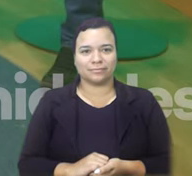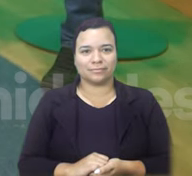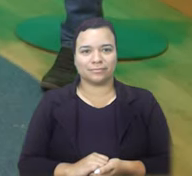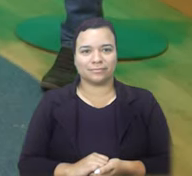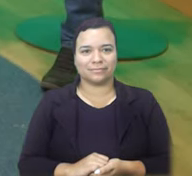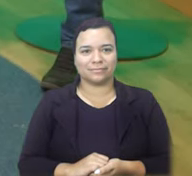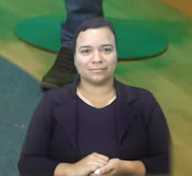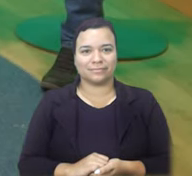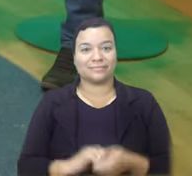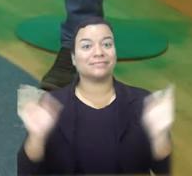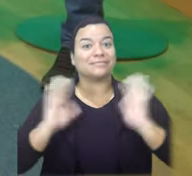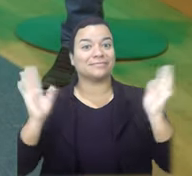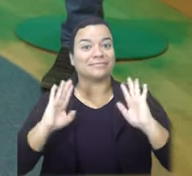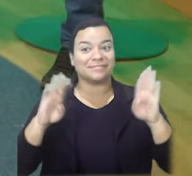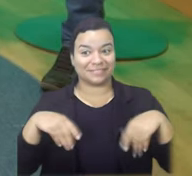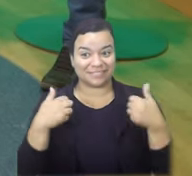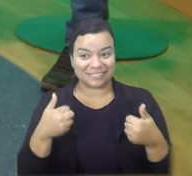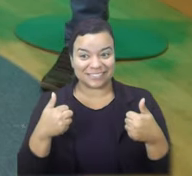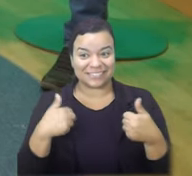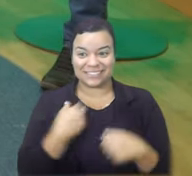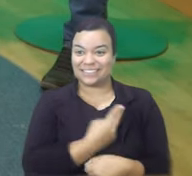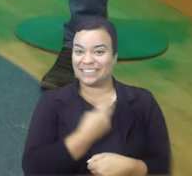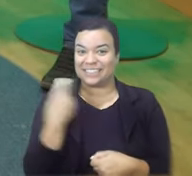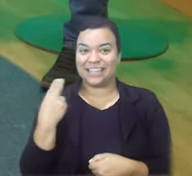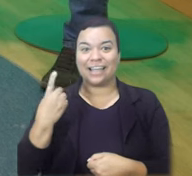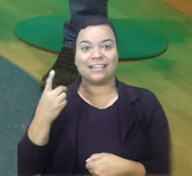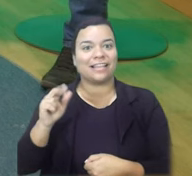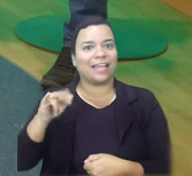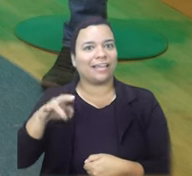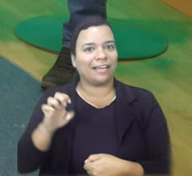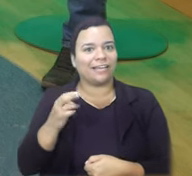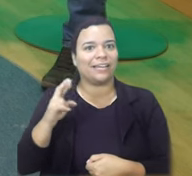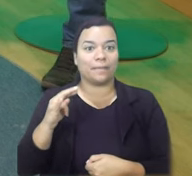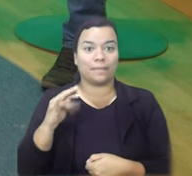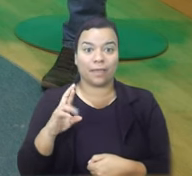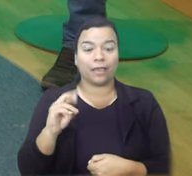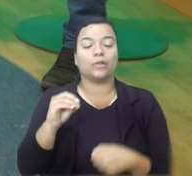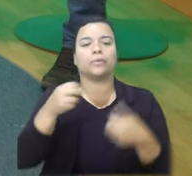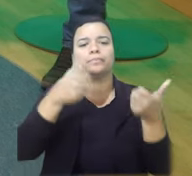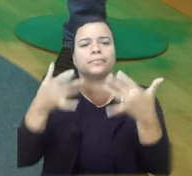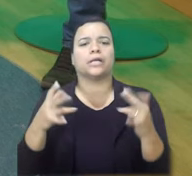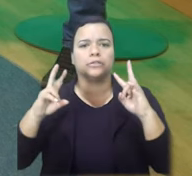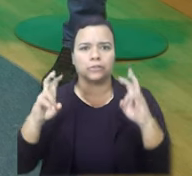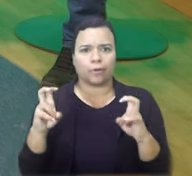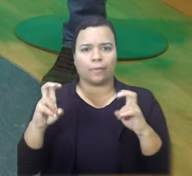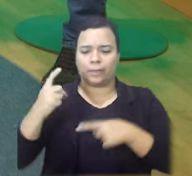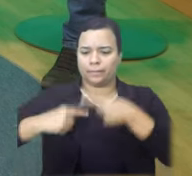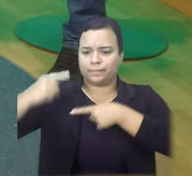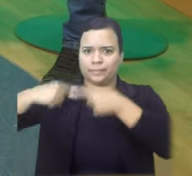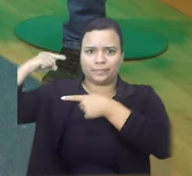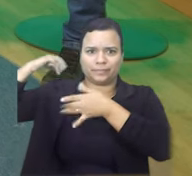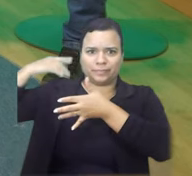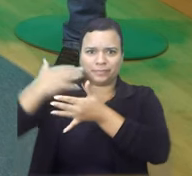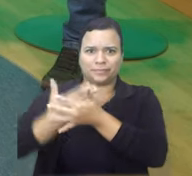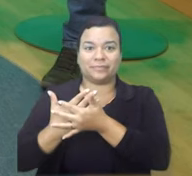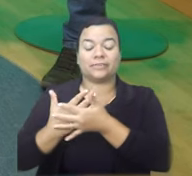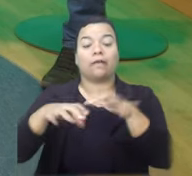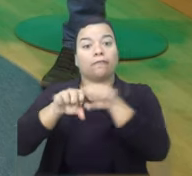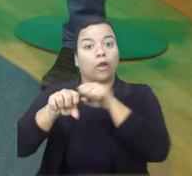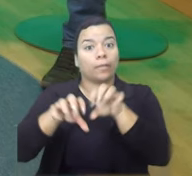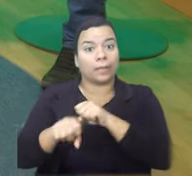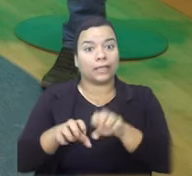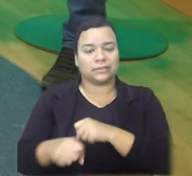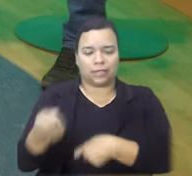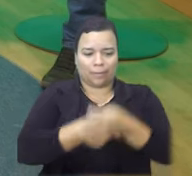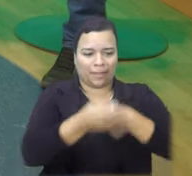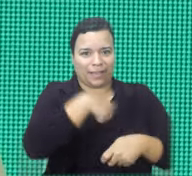reunido Olá tudo bem Meu nome é daane Ribeiro e eu vou falar para vocês sobre o tema ancestralidade a formação do mercado brasileiro e o